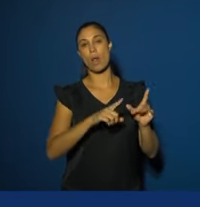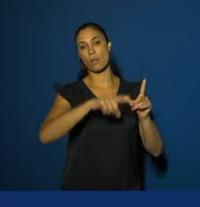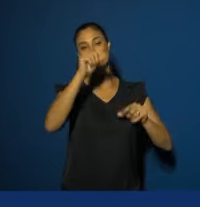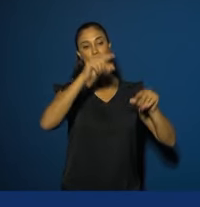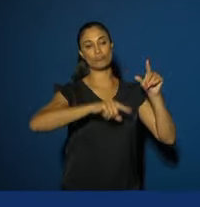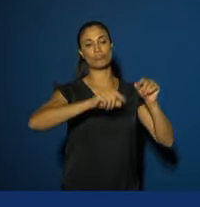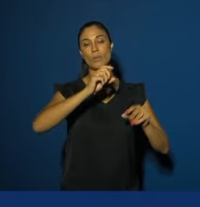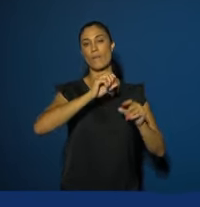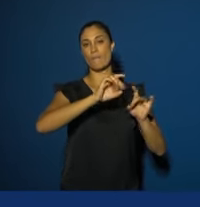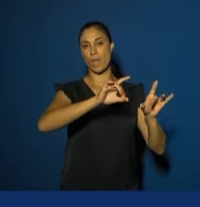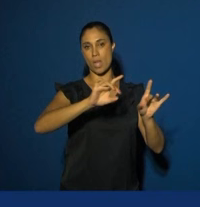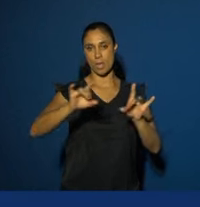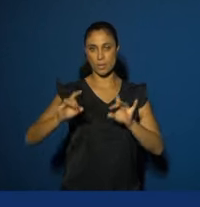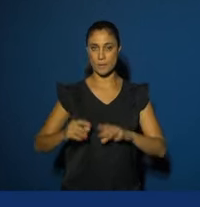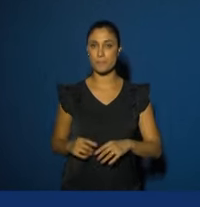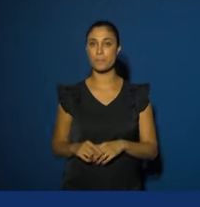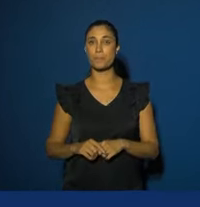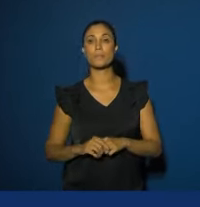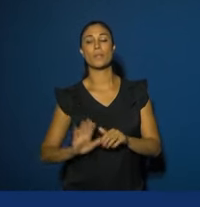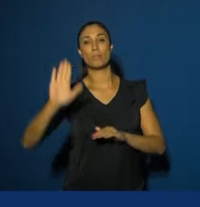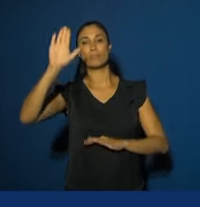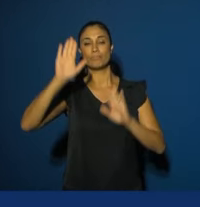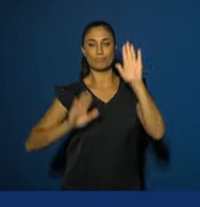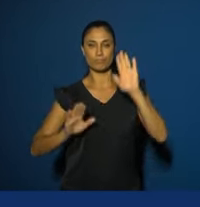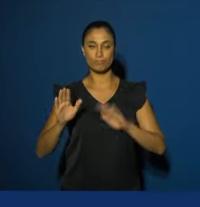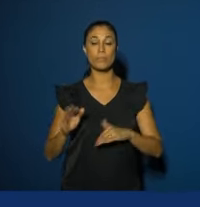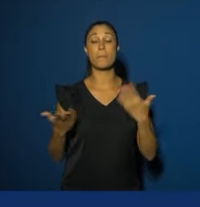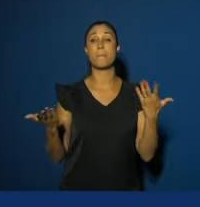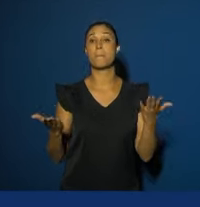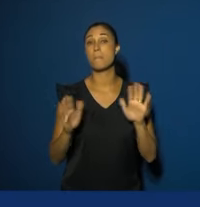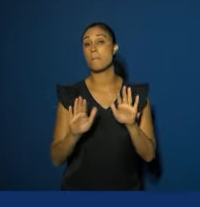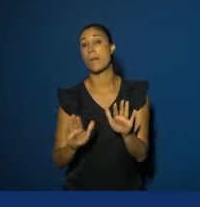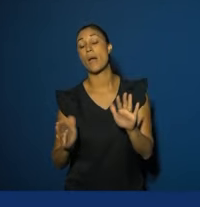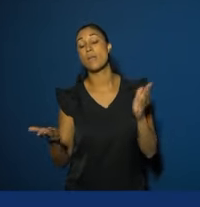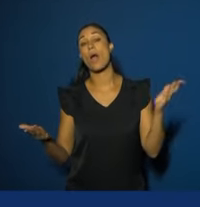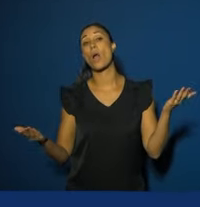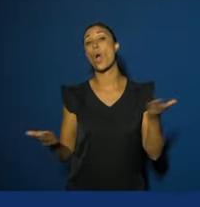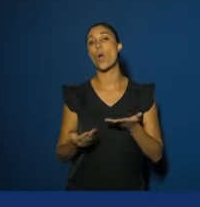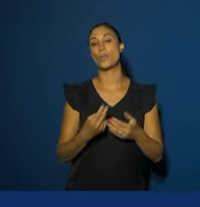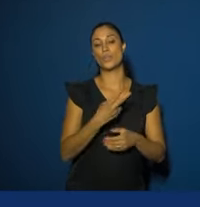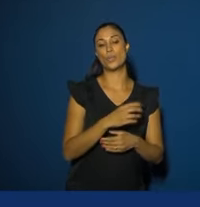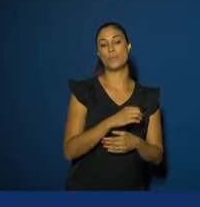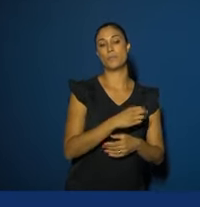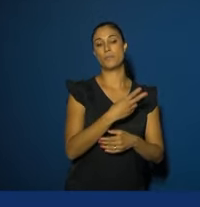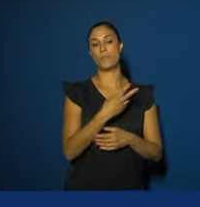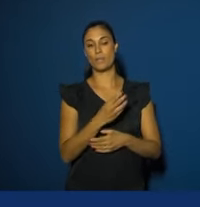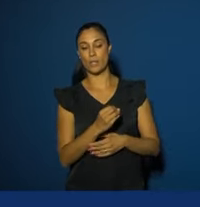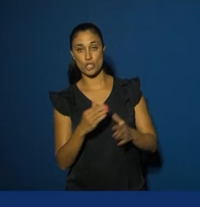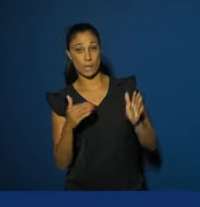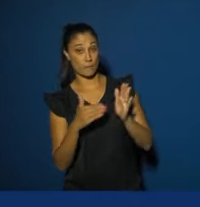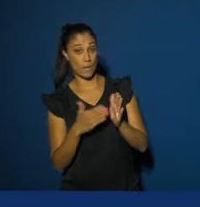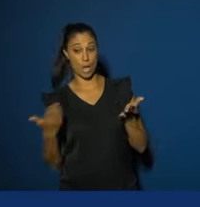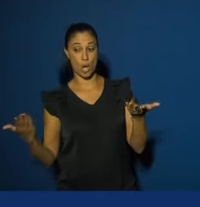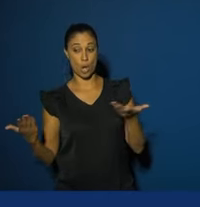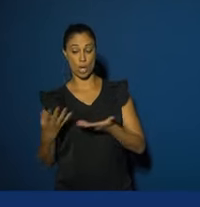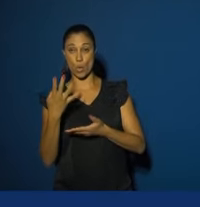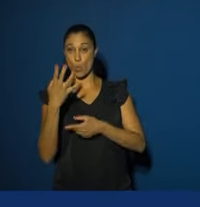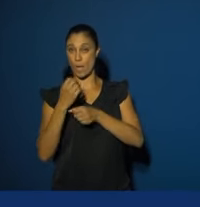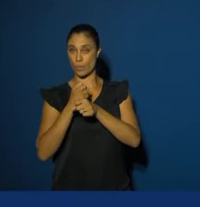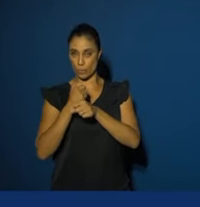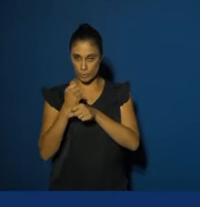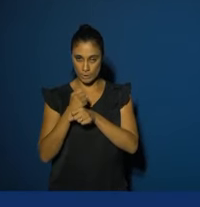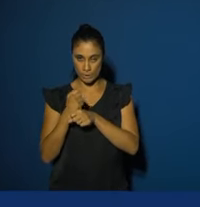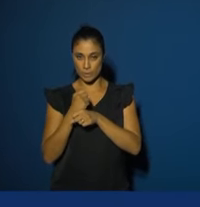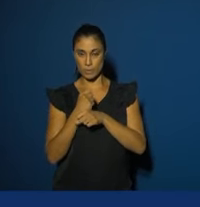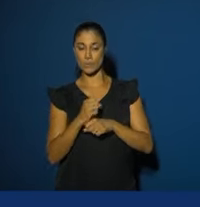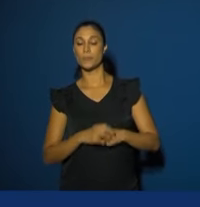saneamento eh mas eu queria ouvir de você nesses de 2020 até agora né nesses 4 anos